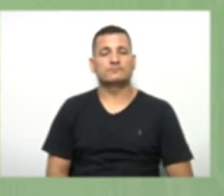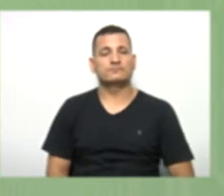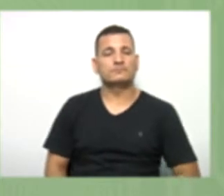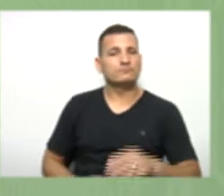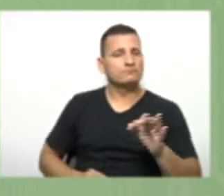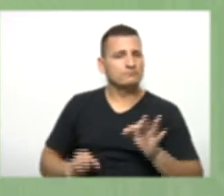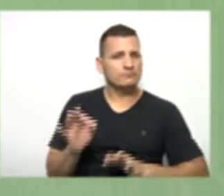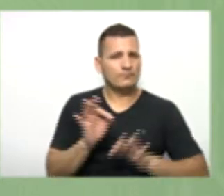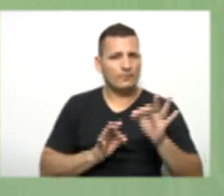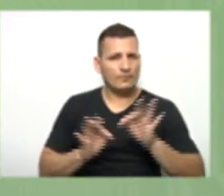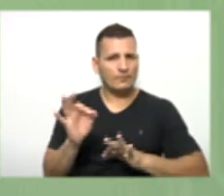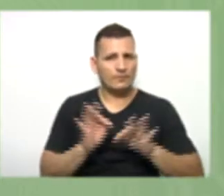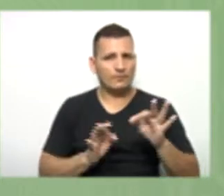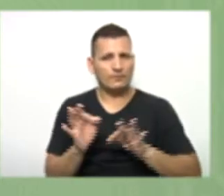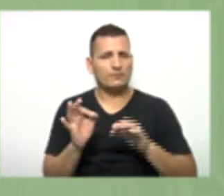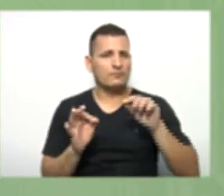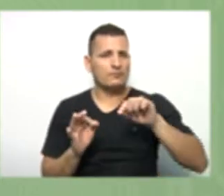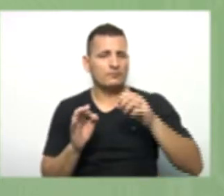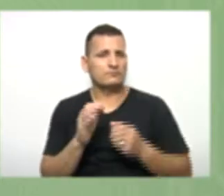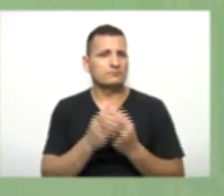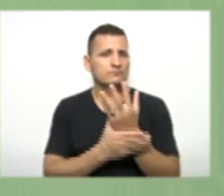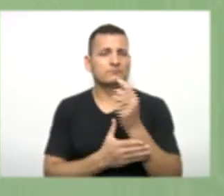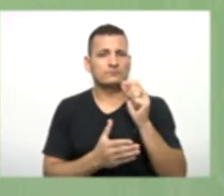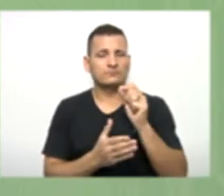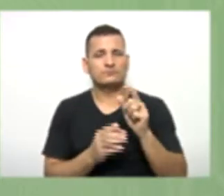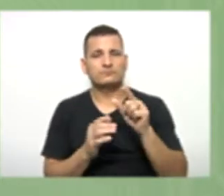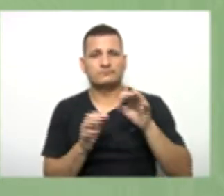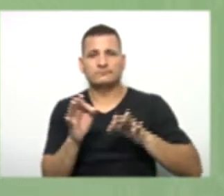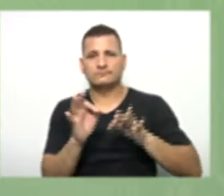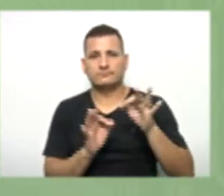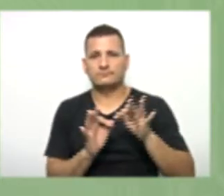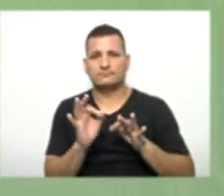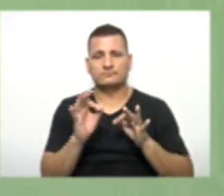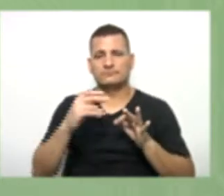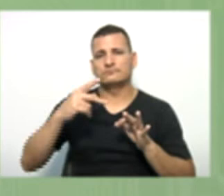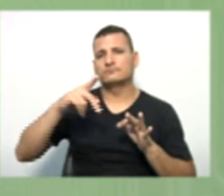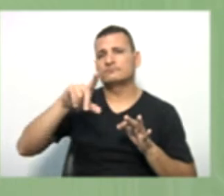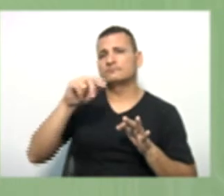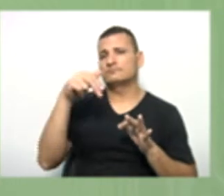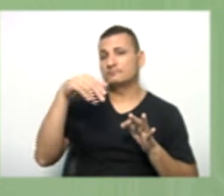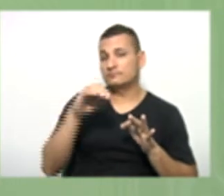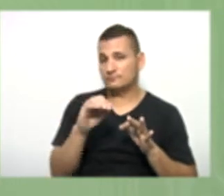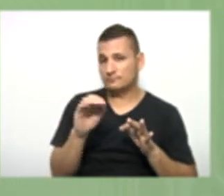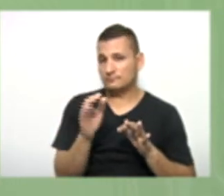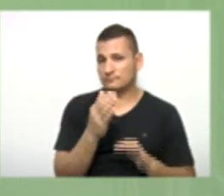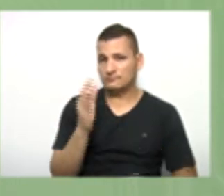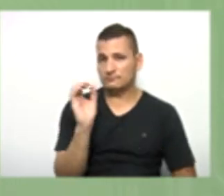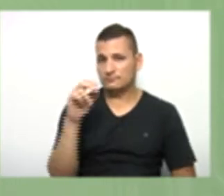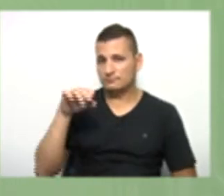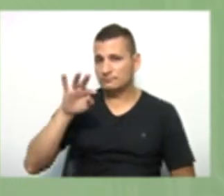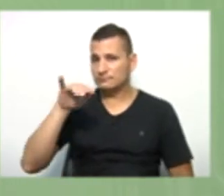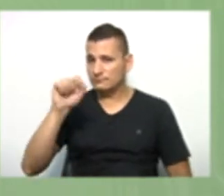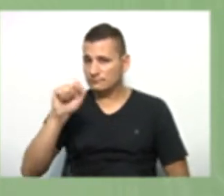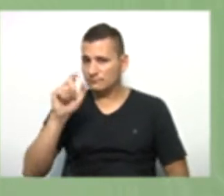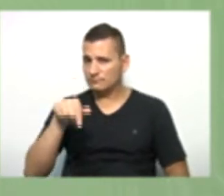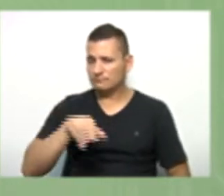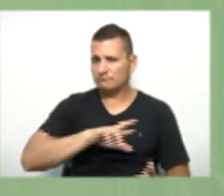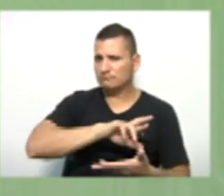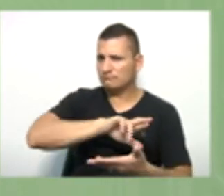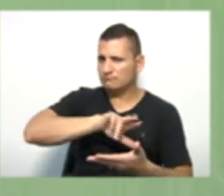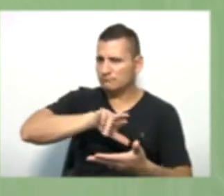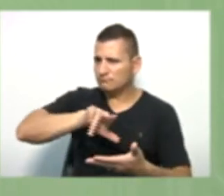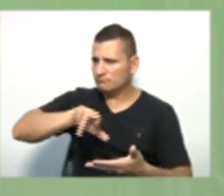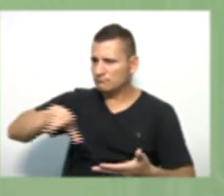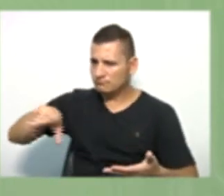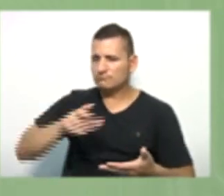organizar isso, ela cria o quê? Um plano de contas. É um conjunto de contas que